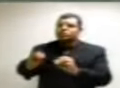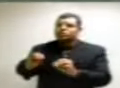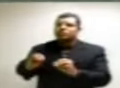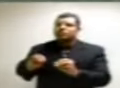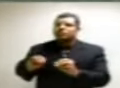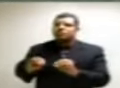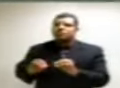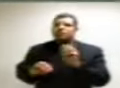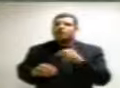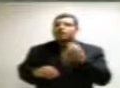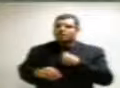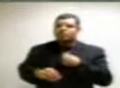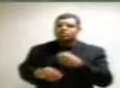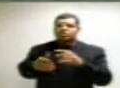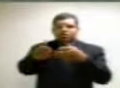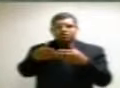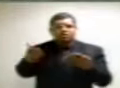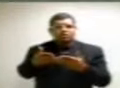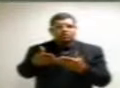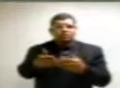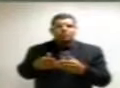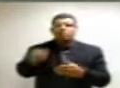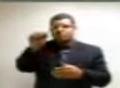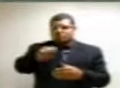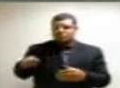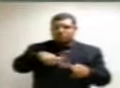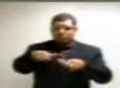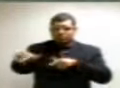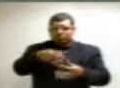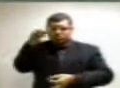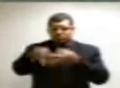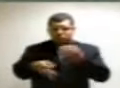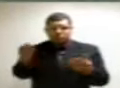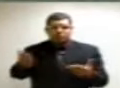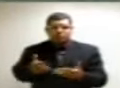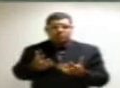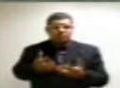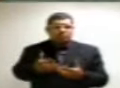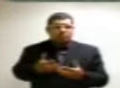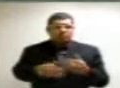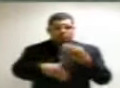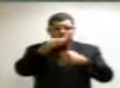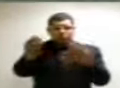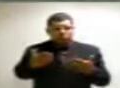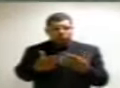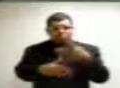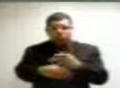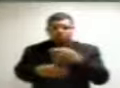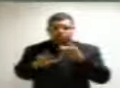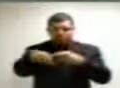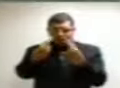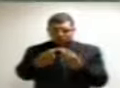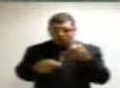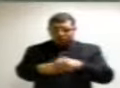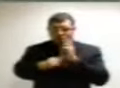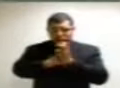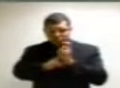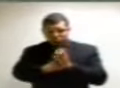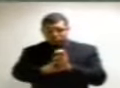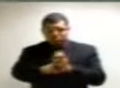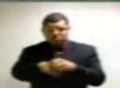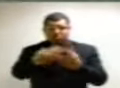colocamos. Inclusive, eu estou com uma solicitação do Sindicato dos Servidores do Tribunal de Justiça para promover esta audiência aqui